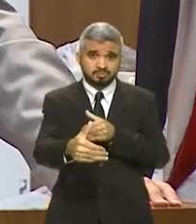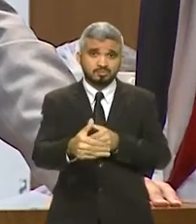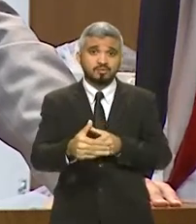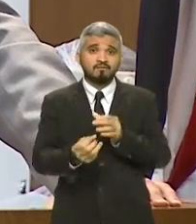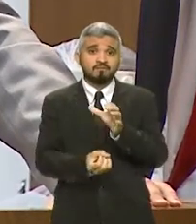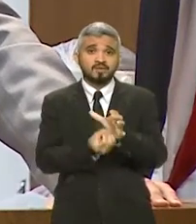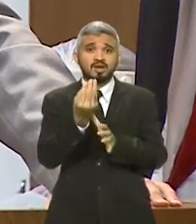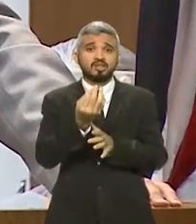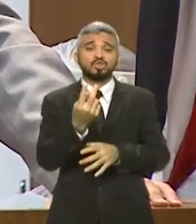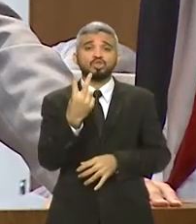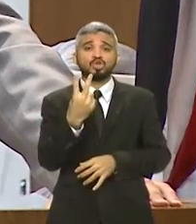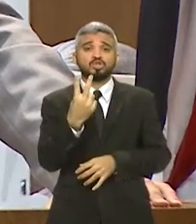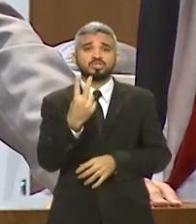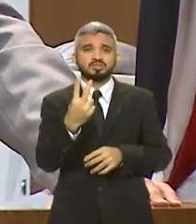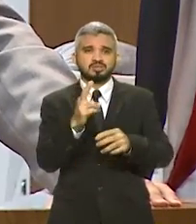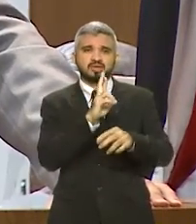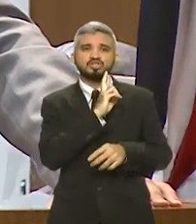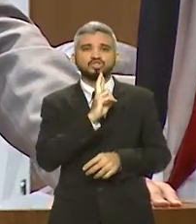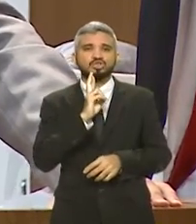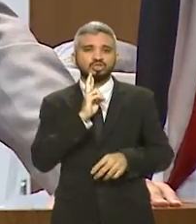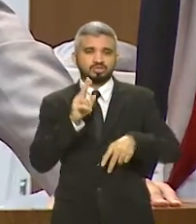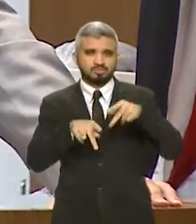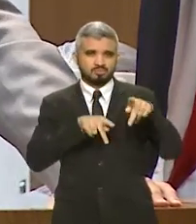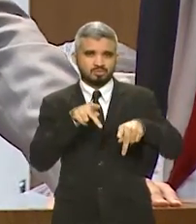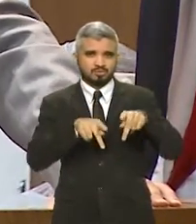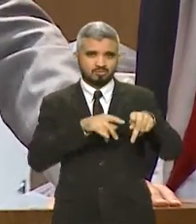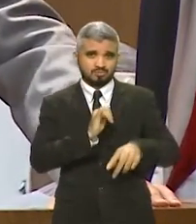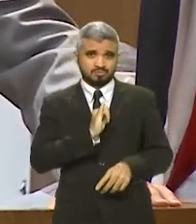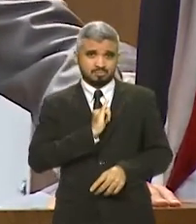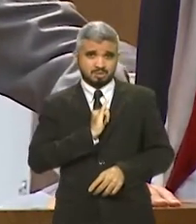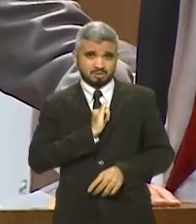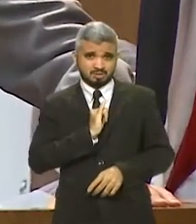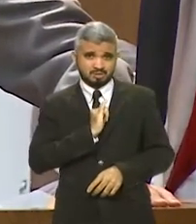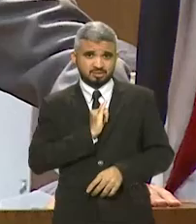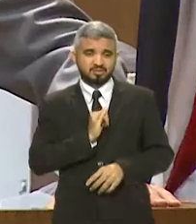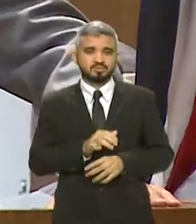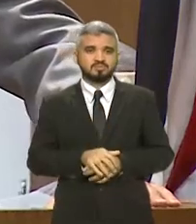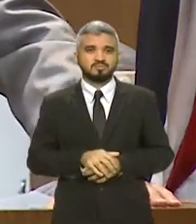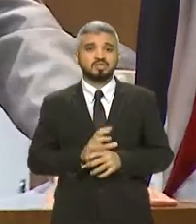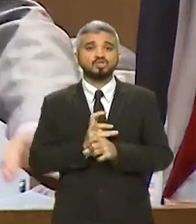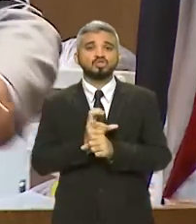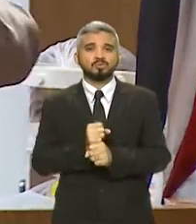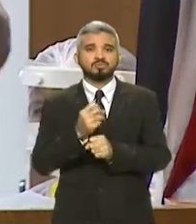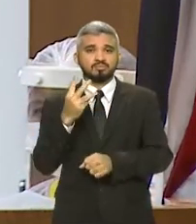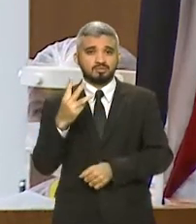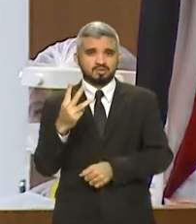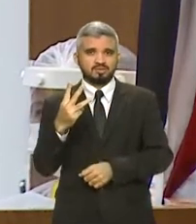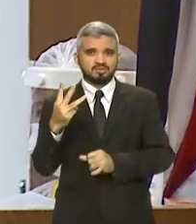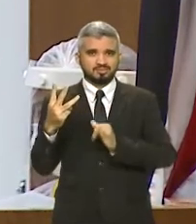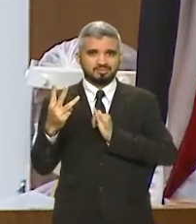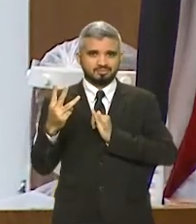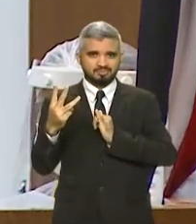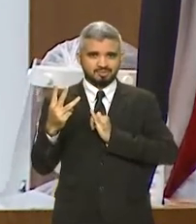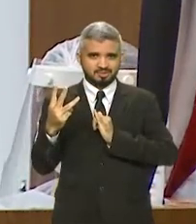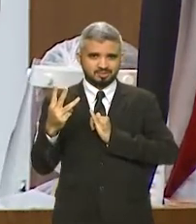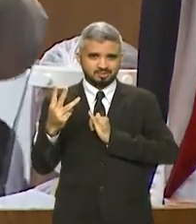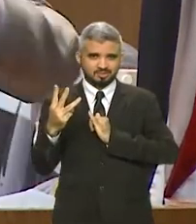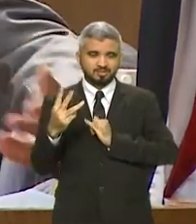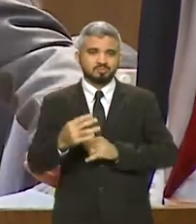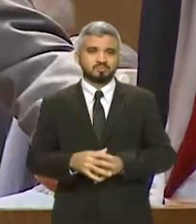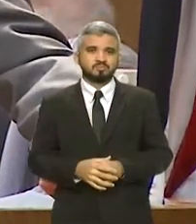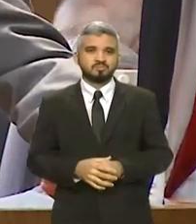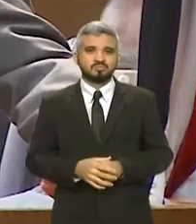restaurantes populares em Imperatriz. Passarão a ser 3 os da rede estadual, que já se ampliou